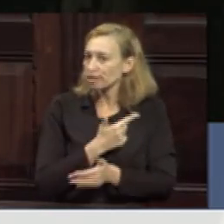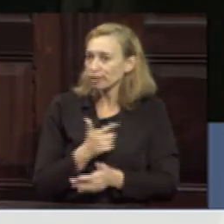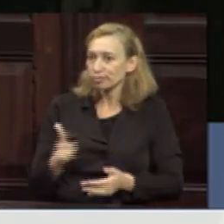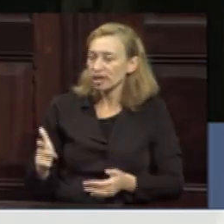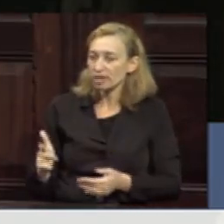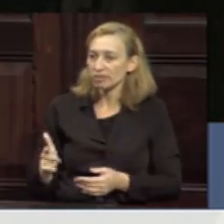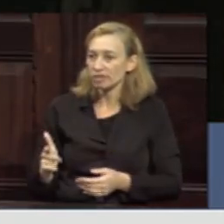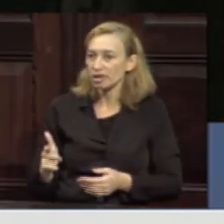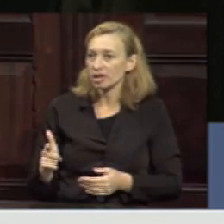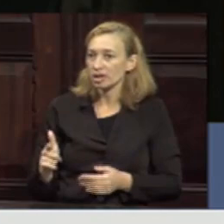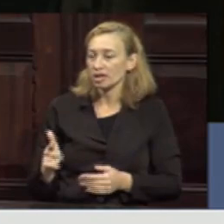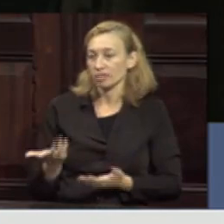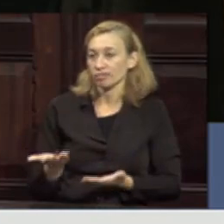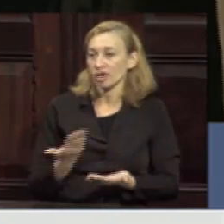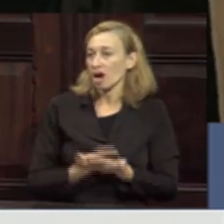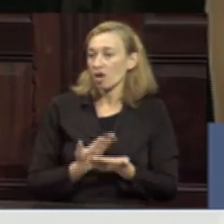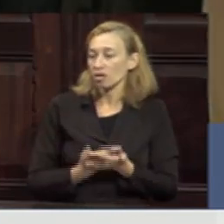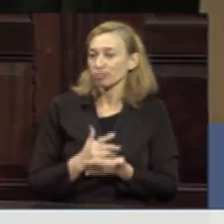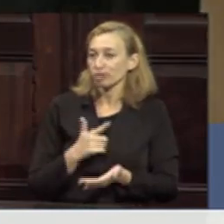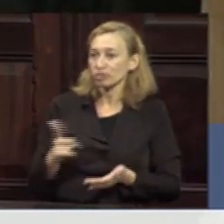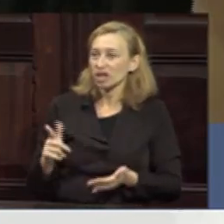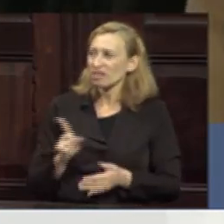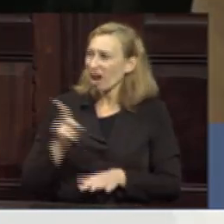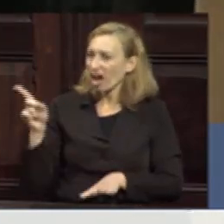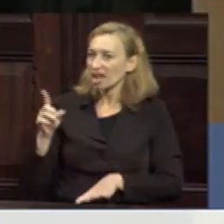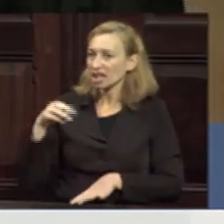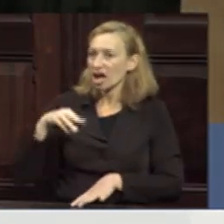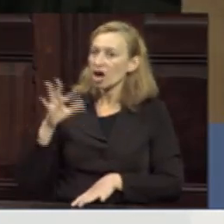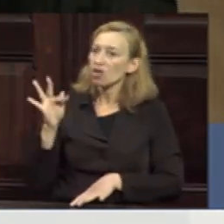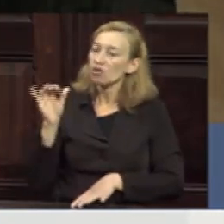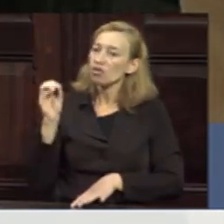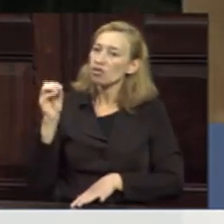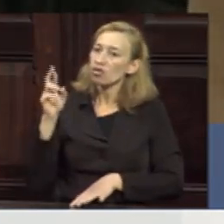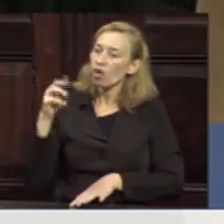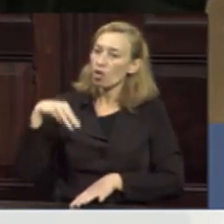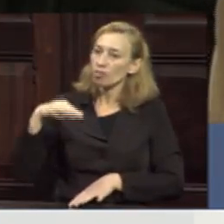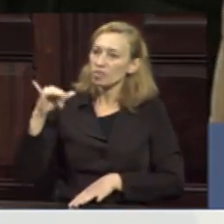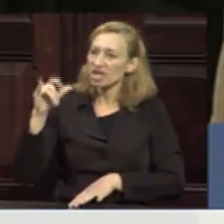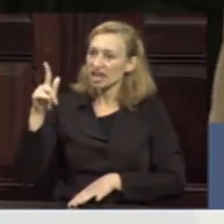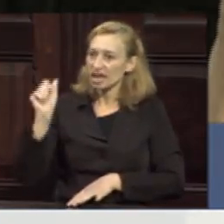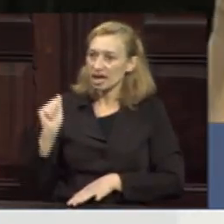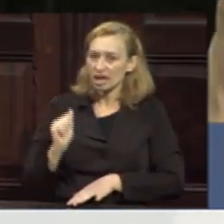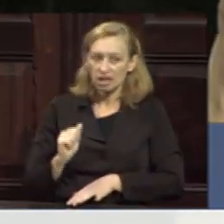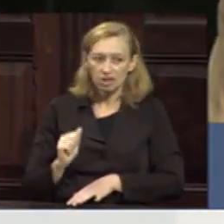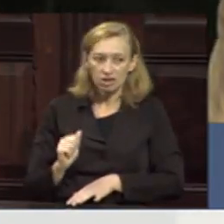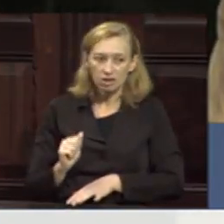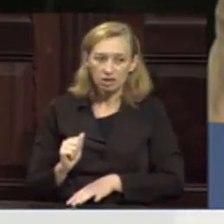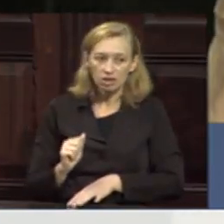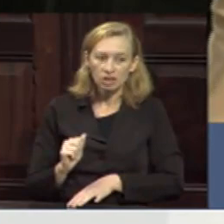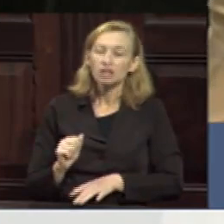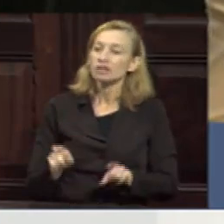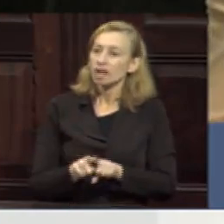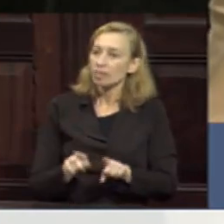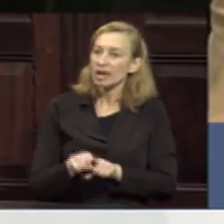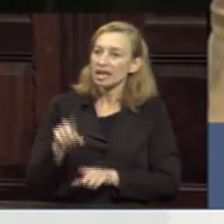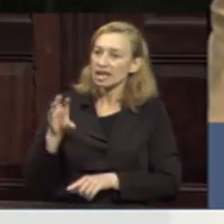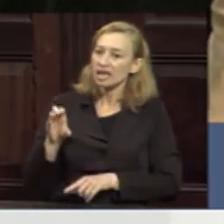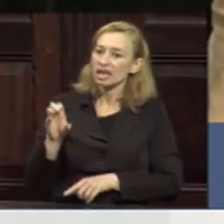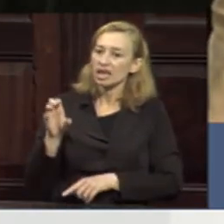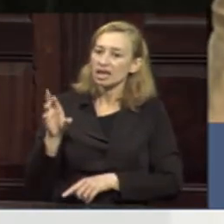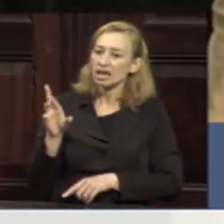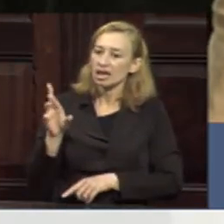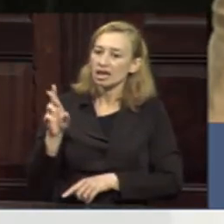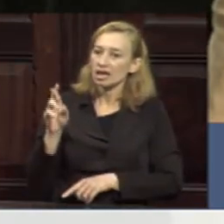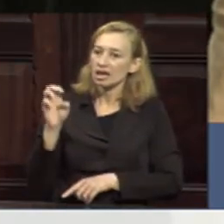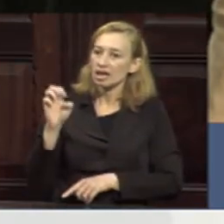pública municipal lá da Formiga. Hoje as crianças que as mães deixam na creche que tem na comunidade não puderam deixar